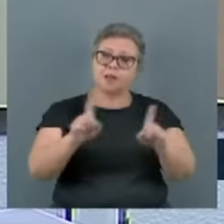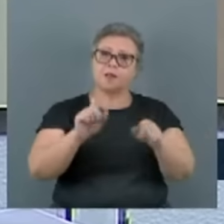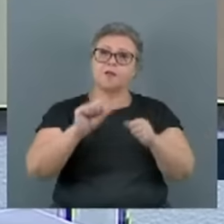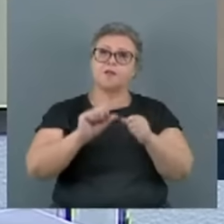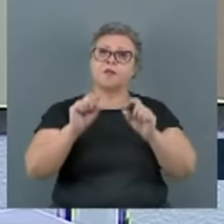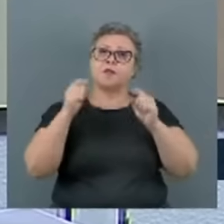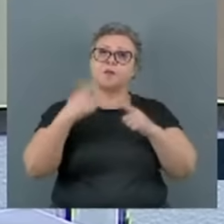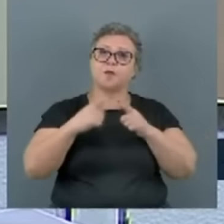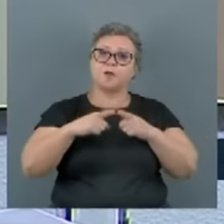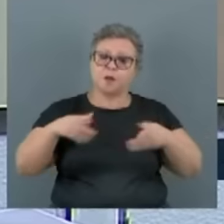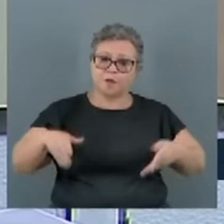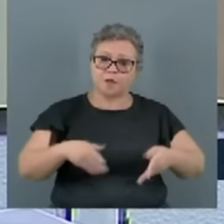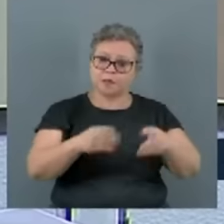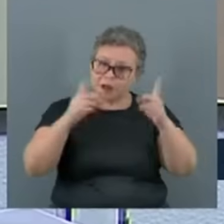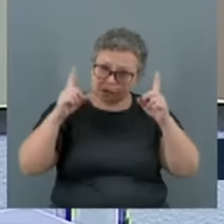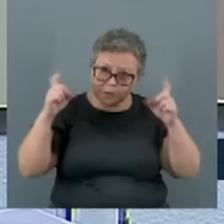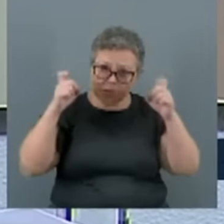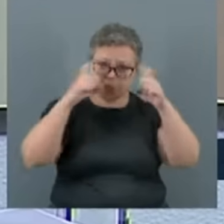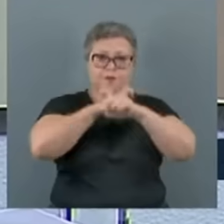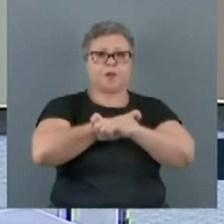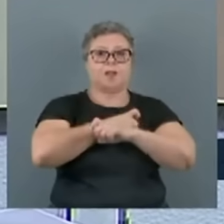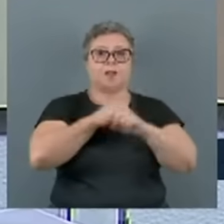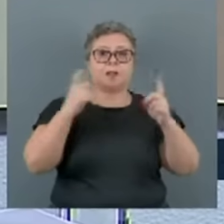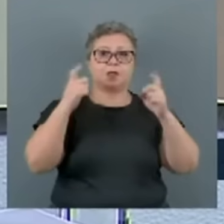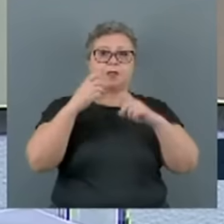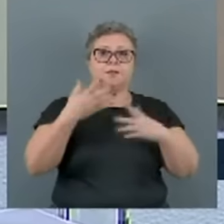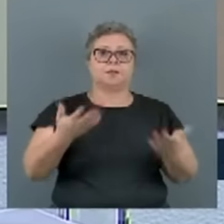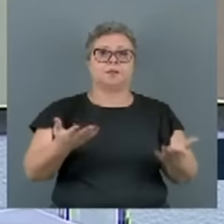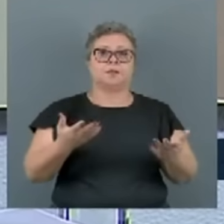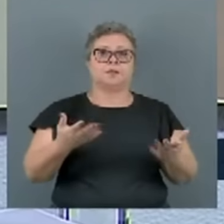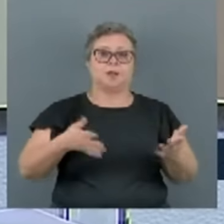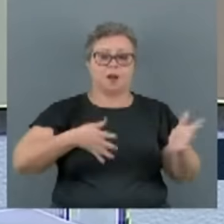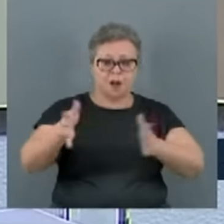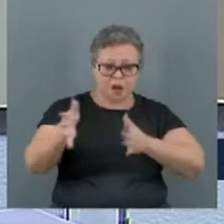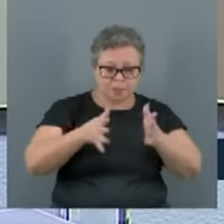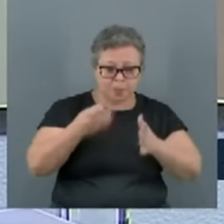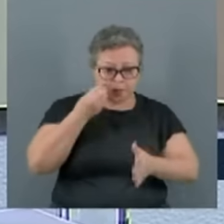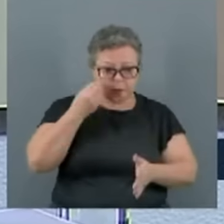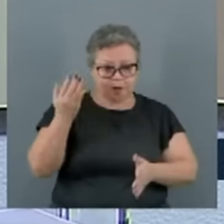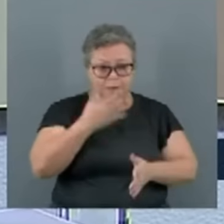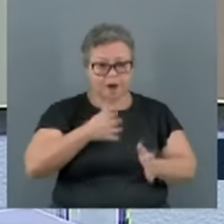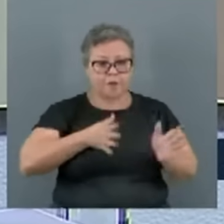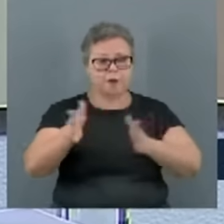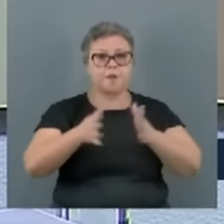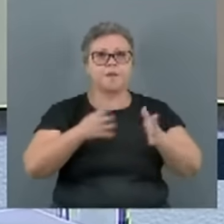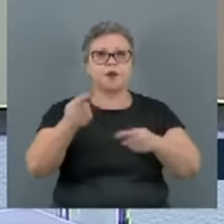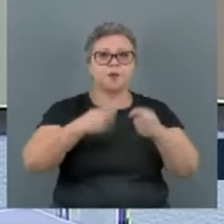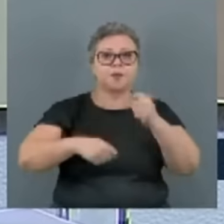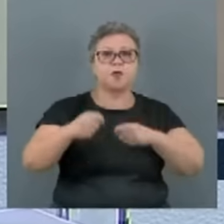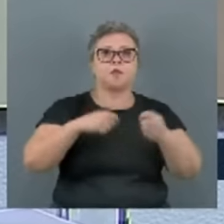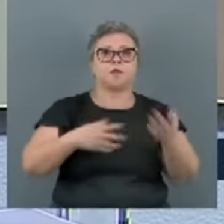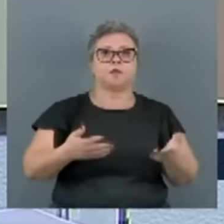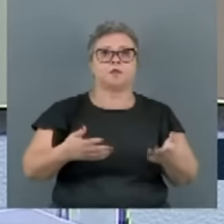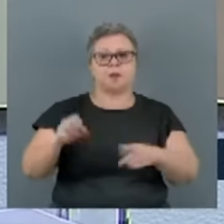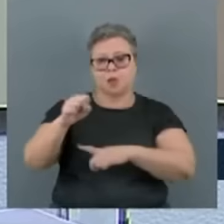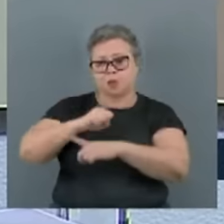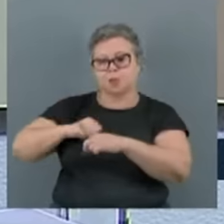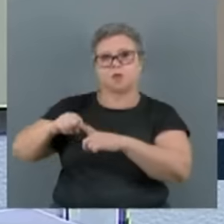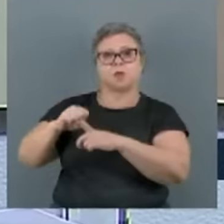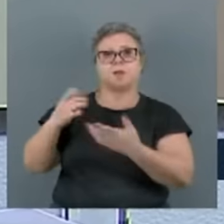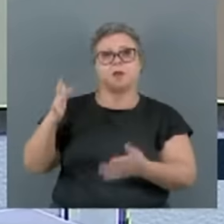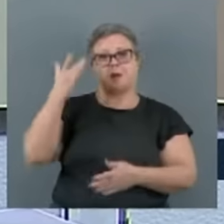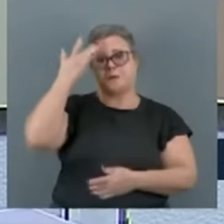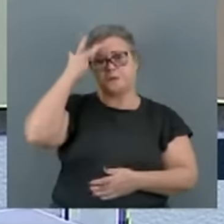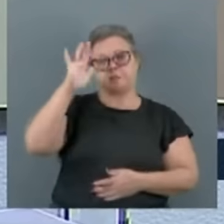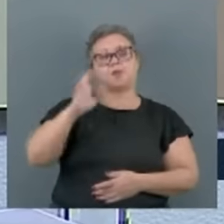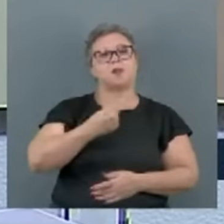estrada difícil de provar a viabilidade econômica. A viabilidade social, não tenho